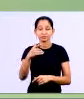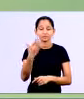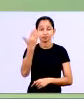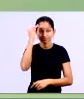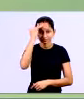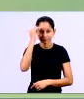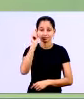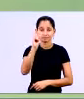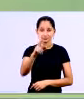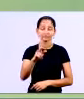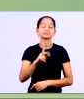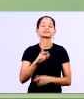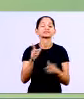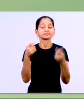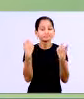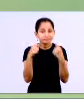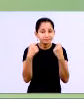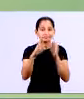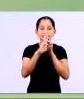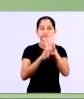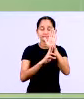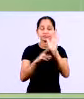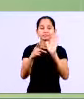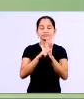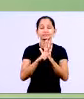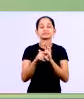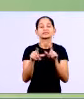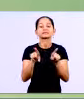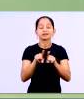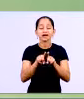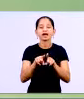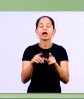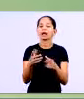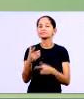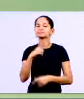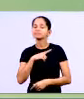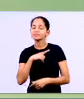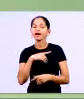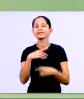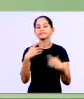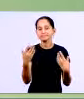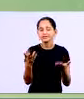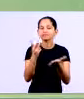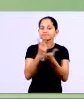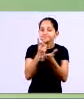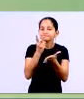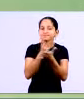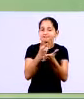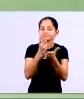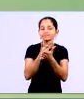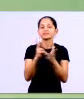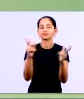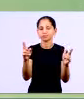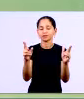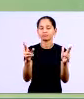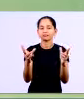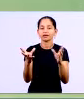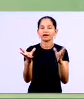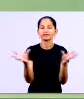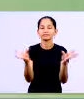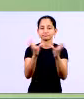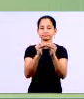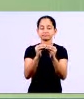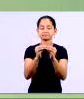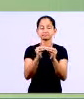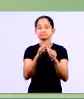No plural. Plural, tô juntinho. Tá então, juntinho. Eles têm, eles vêm, eles contêm, eles retêm, ok? Certo, professora Tayane. Alguma